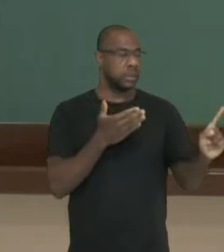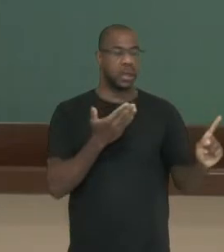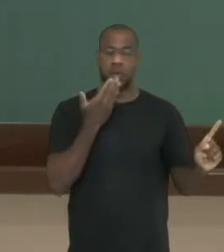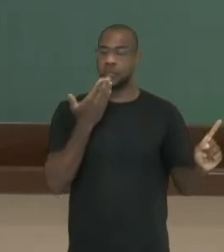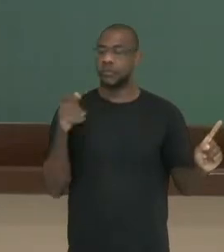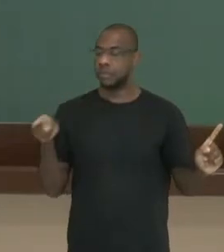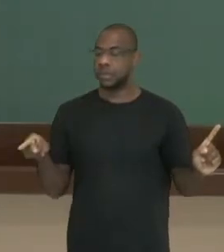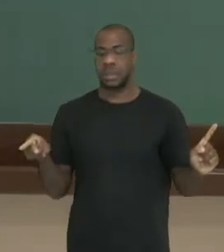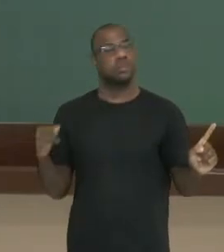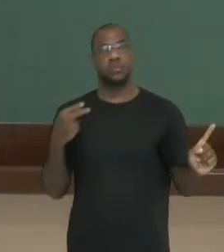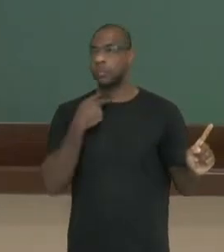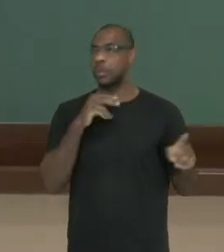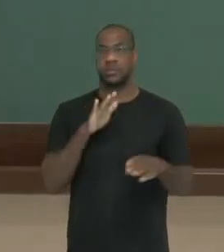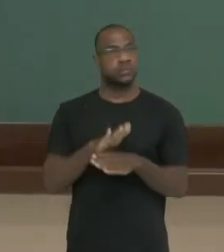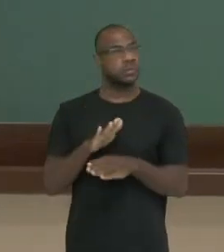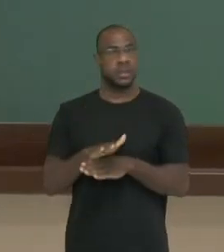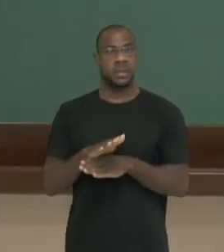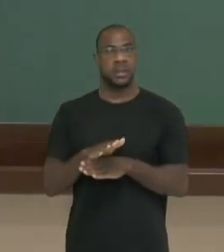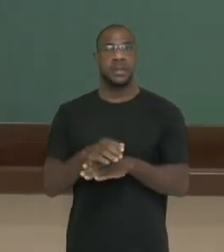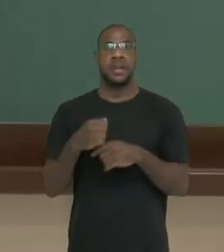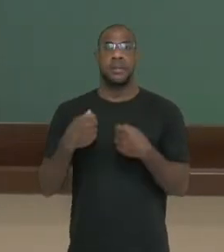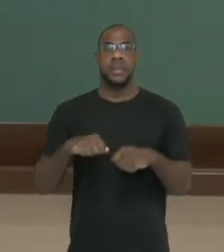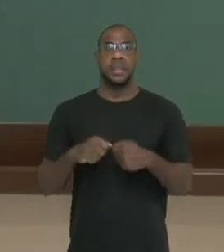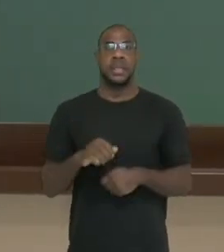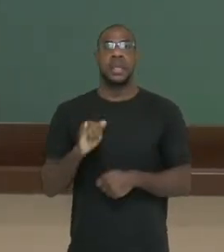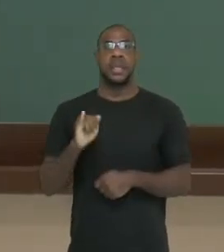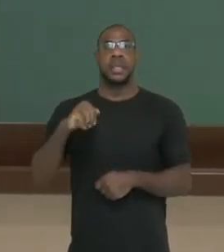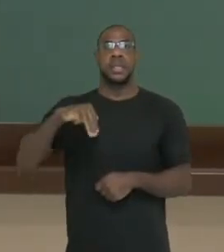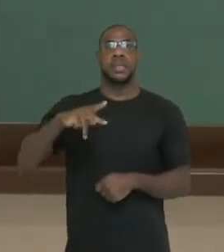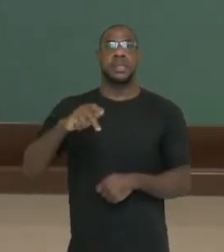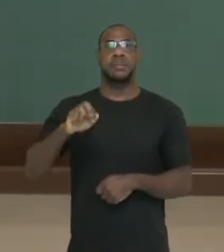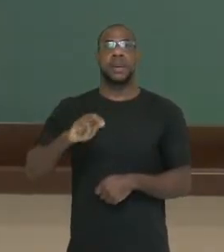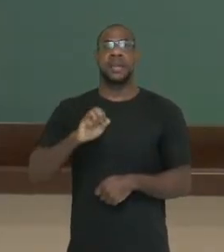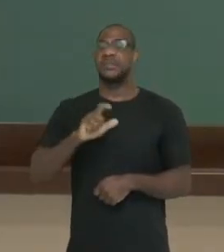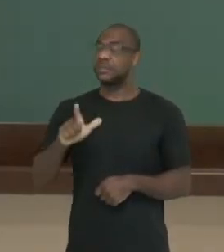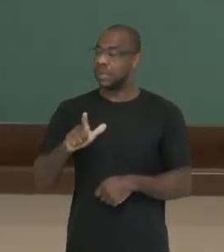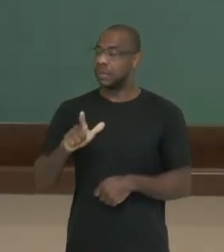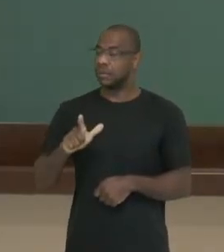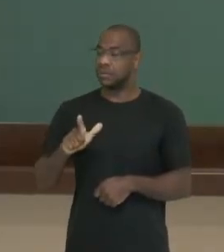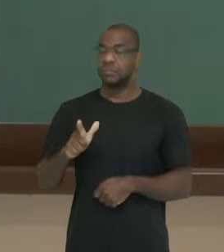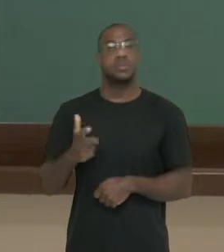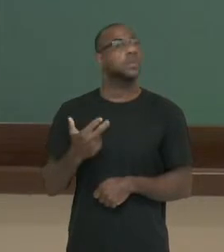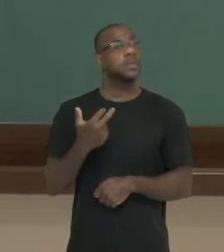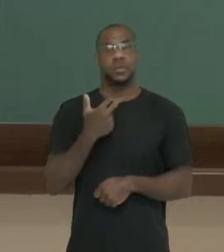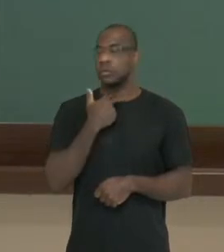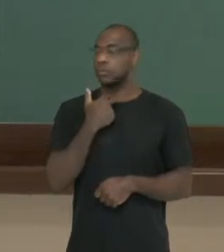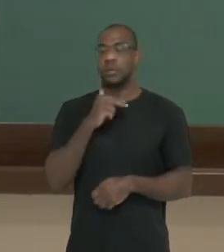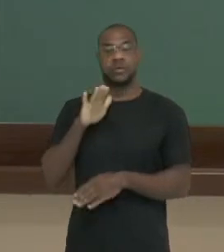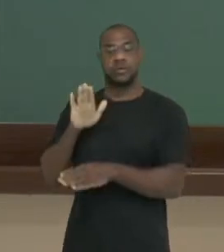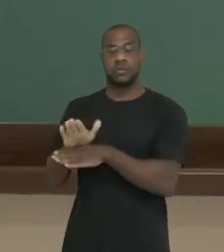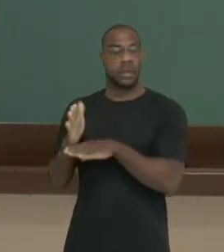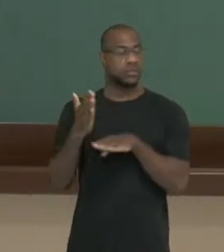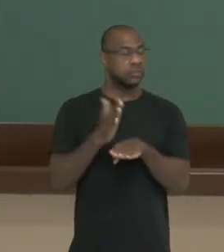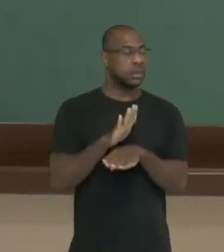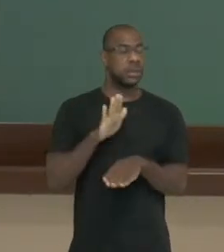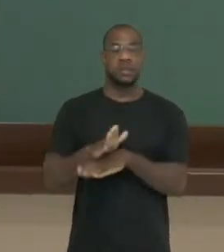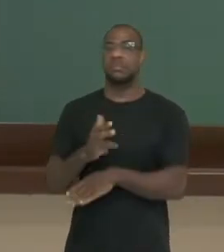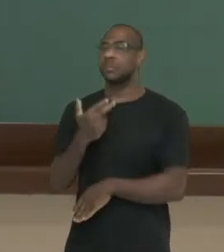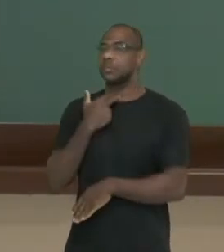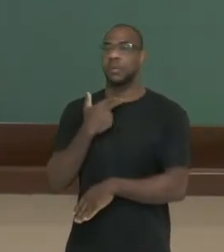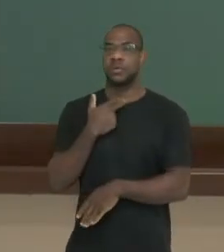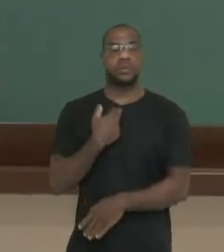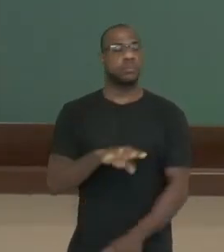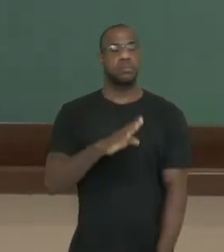quê? Imparcial. Não pode tentar fazer com que aquele time para o qual ele está torcendo vença, né? E